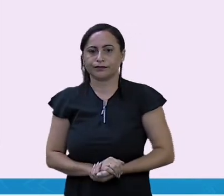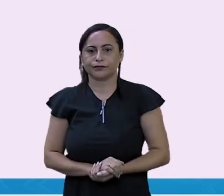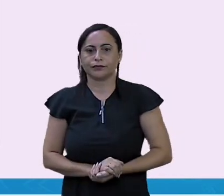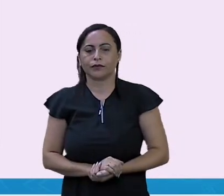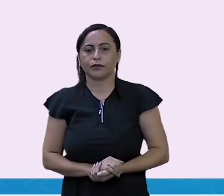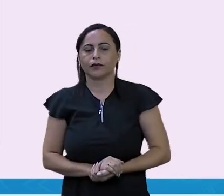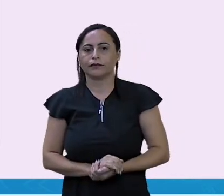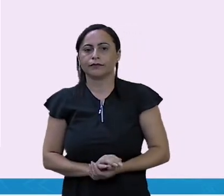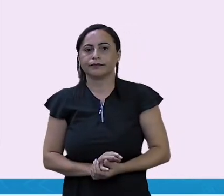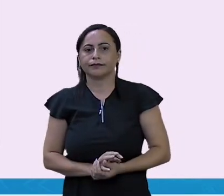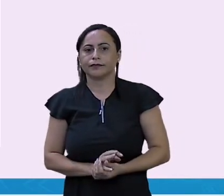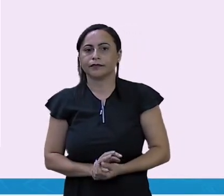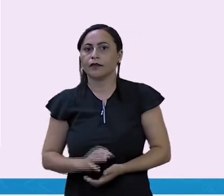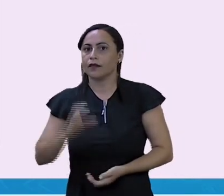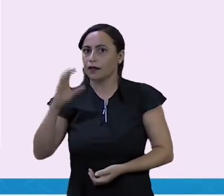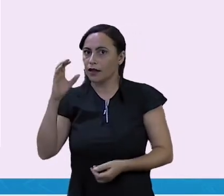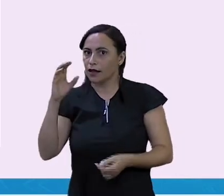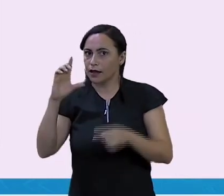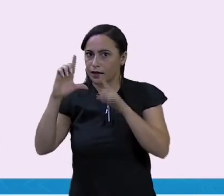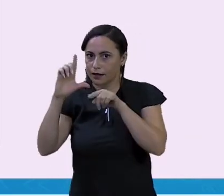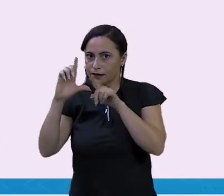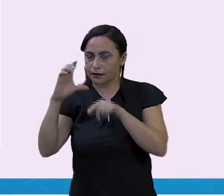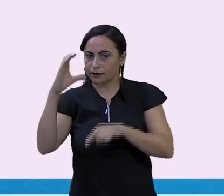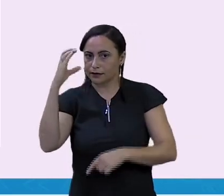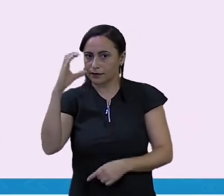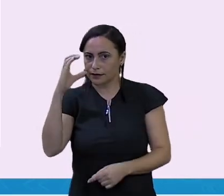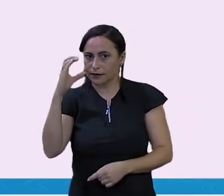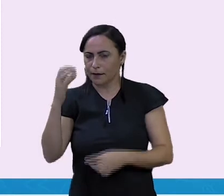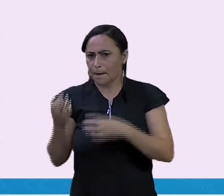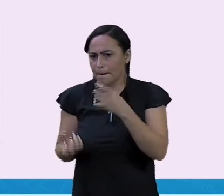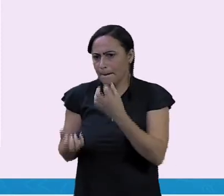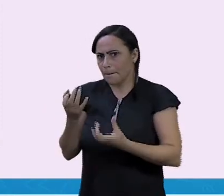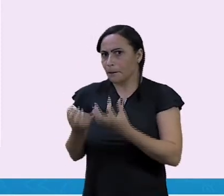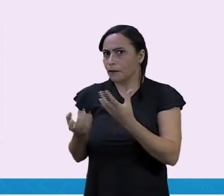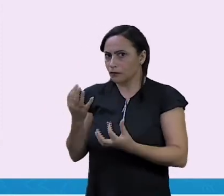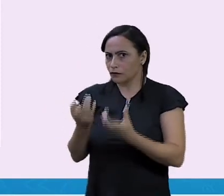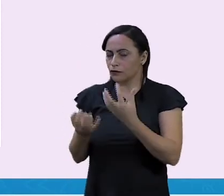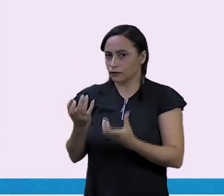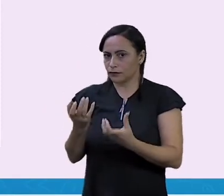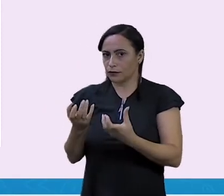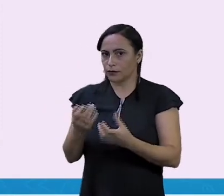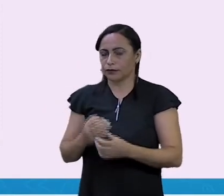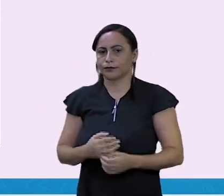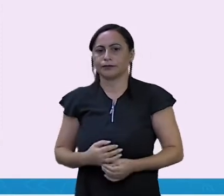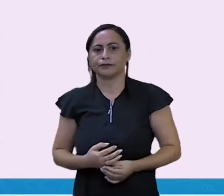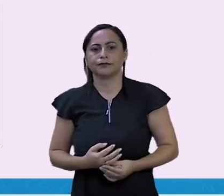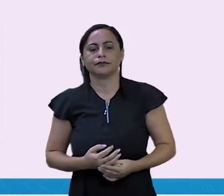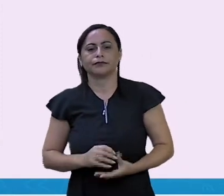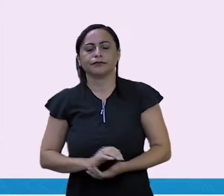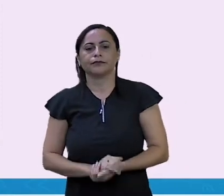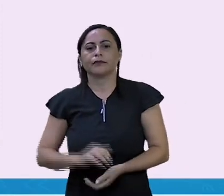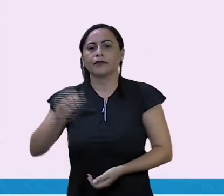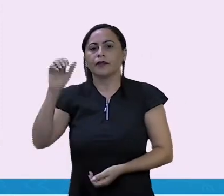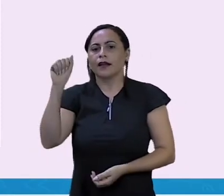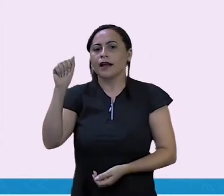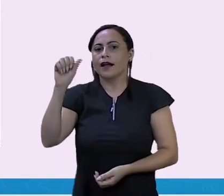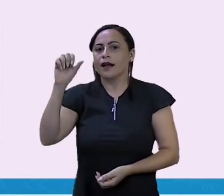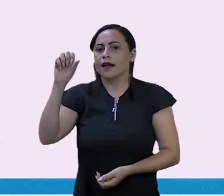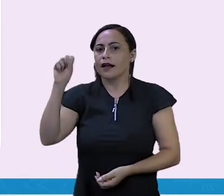chama. Acender com C quer dizer queimar, colocar fogo.